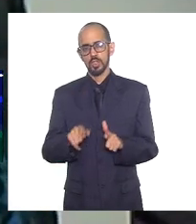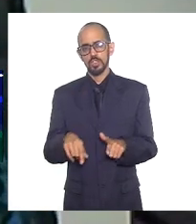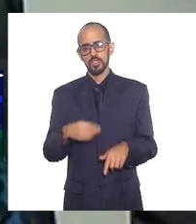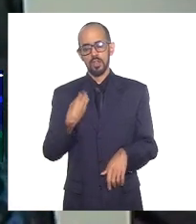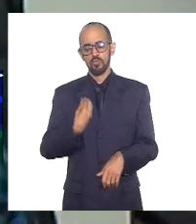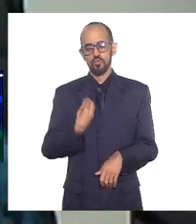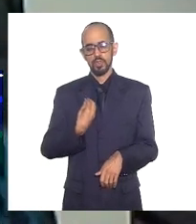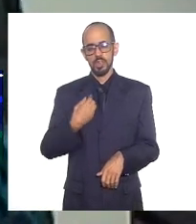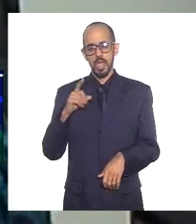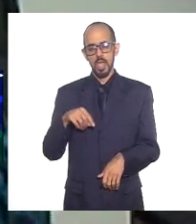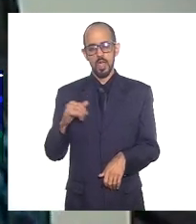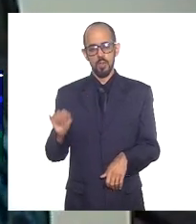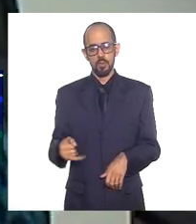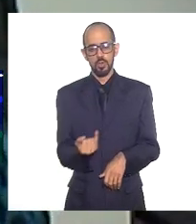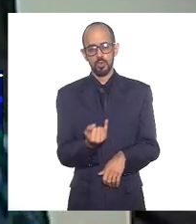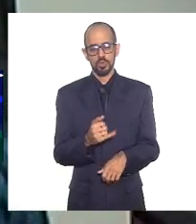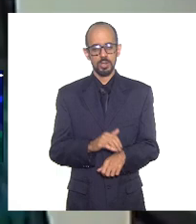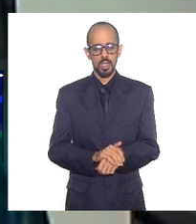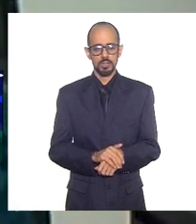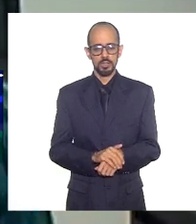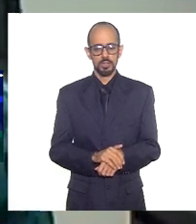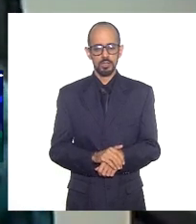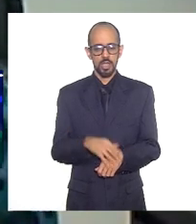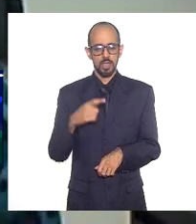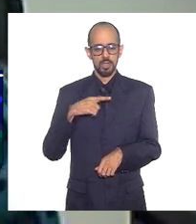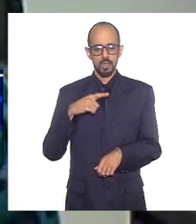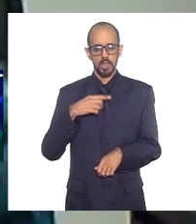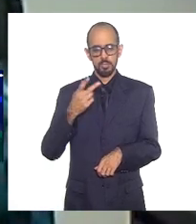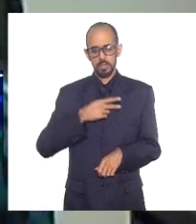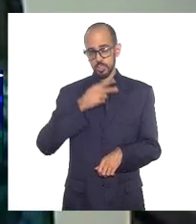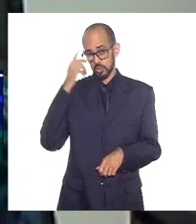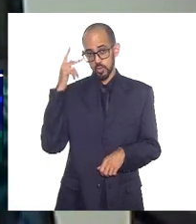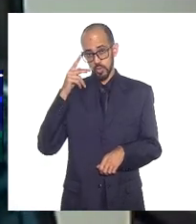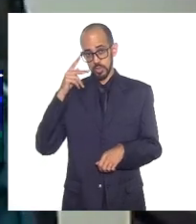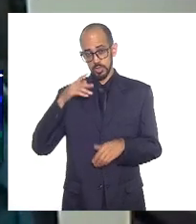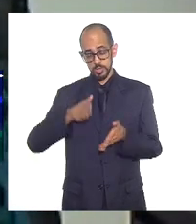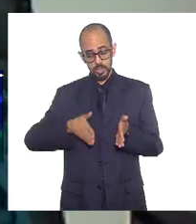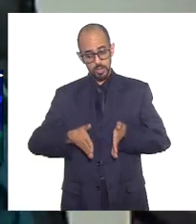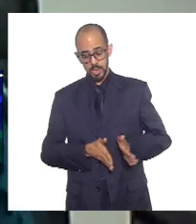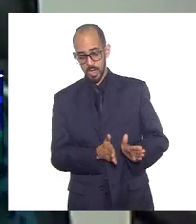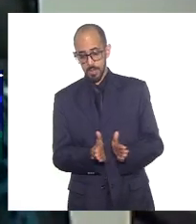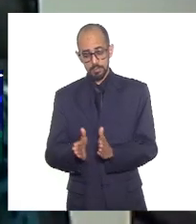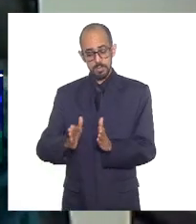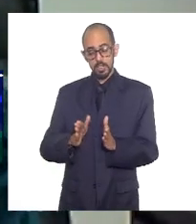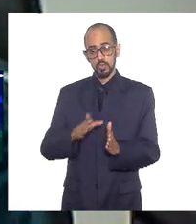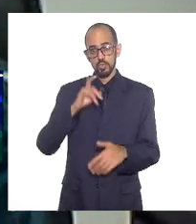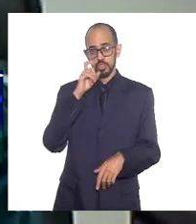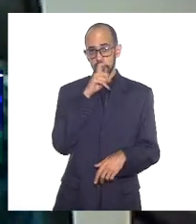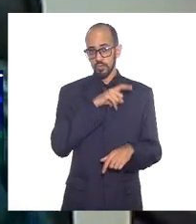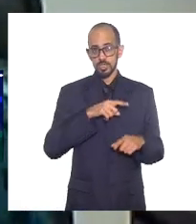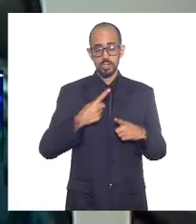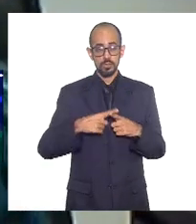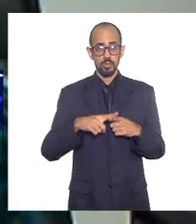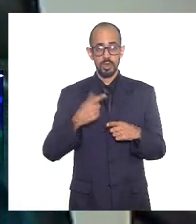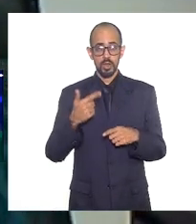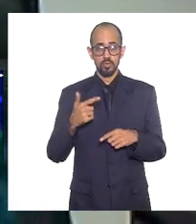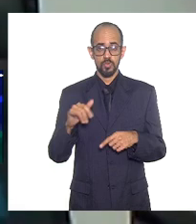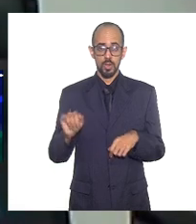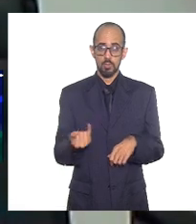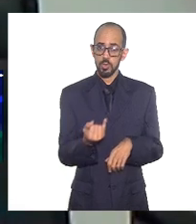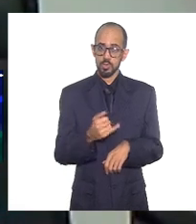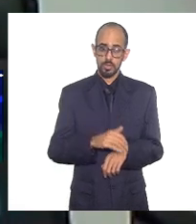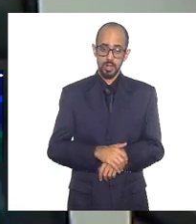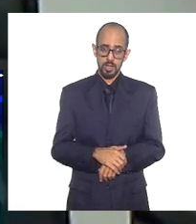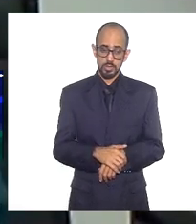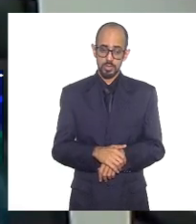de oportunidades. Existem pessoas que trilham caminhos difíceis porque não tiveram